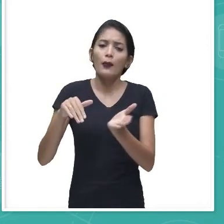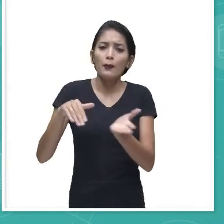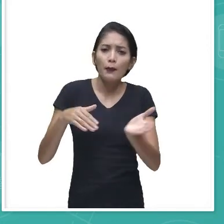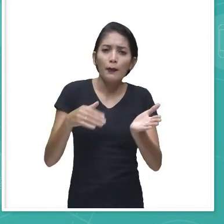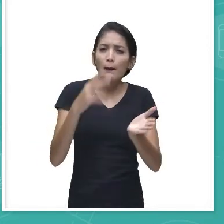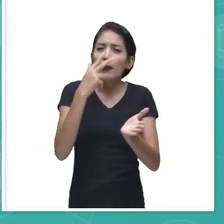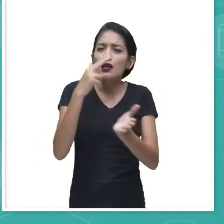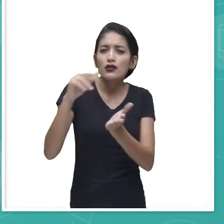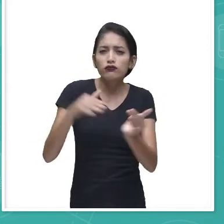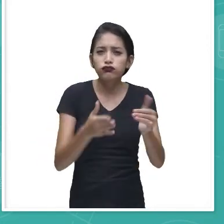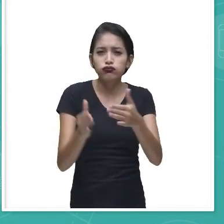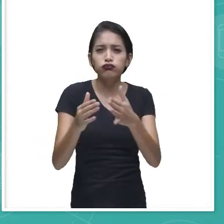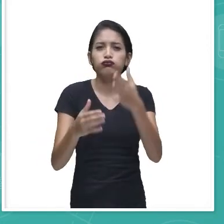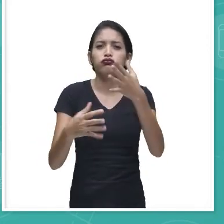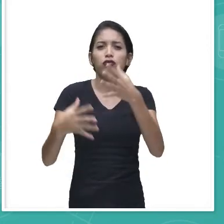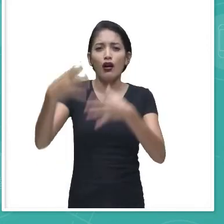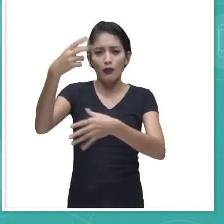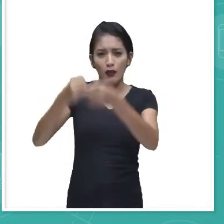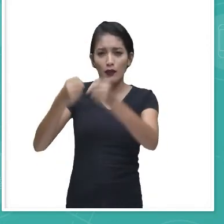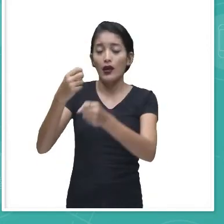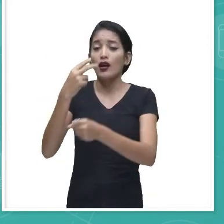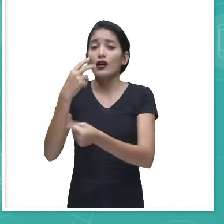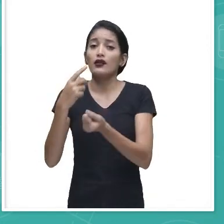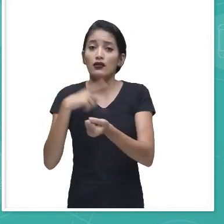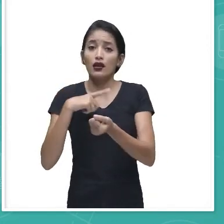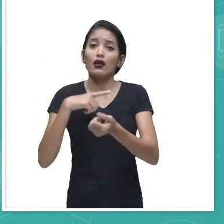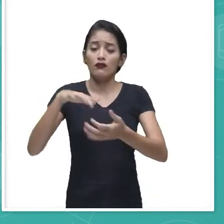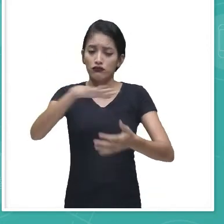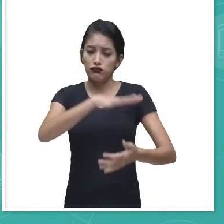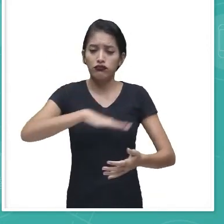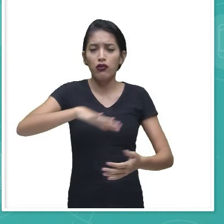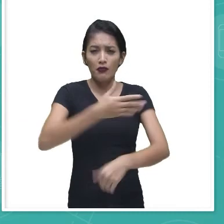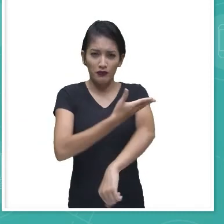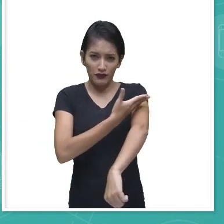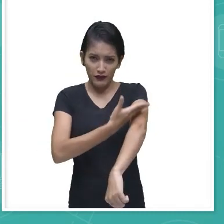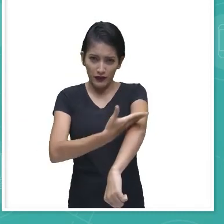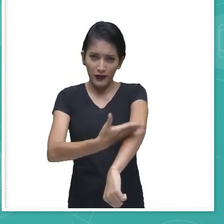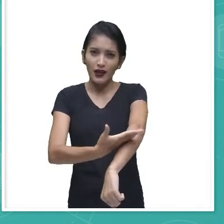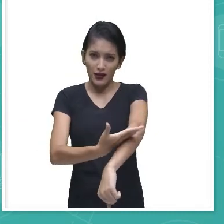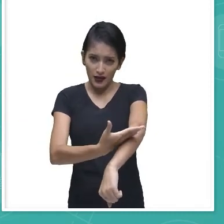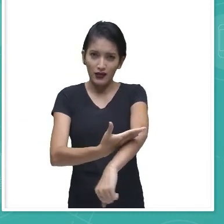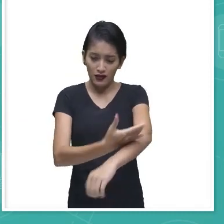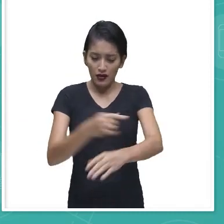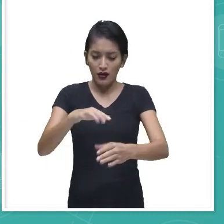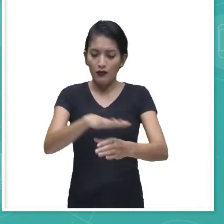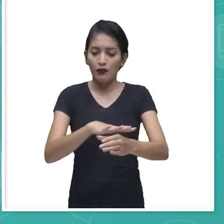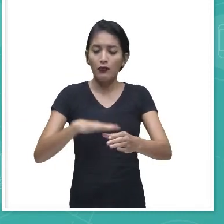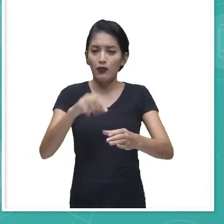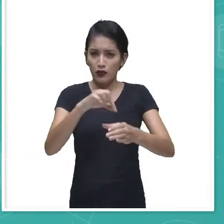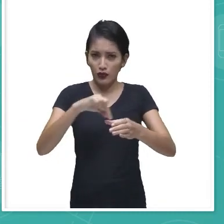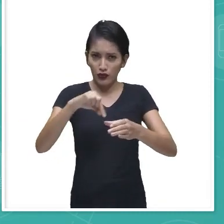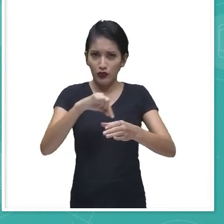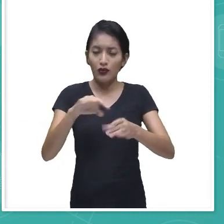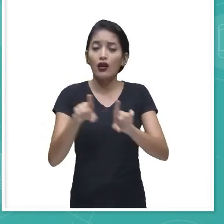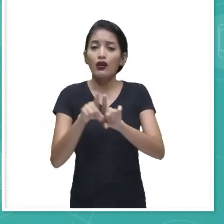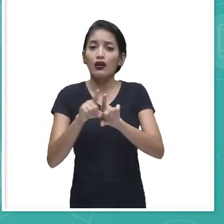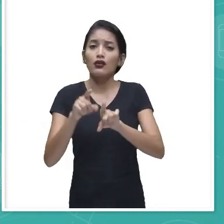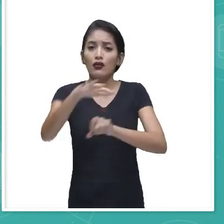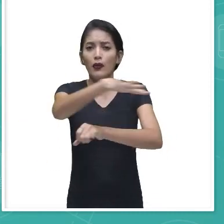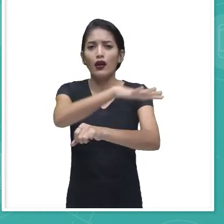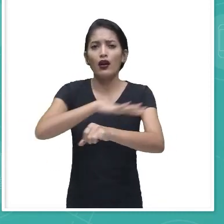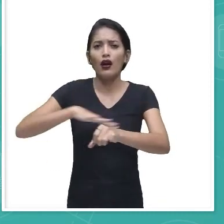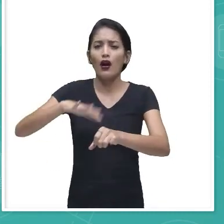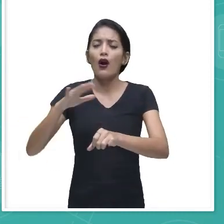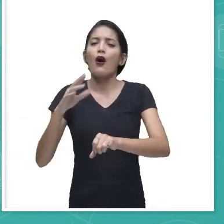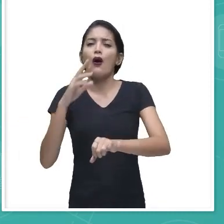aqui que a Via Láctea, ela parece que tem uma cor meio esbranquiçada ao meio, né? e ela tem aqui uma cor rosa ao redor e